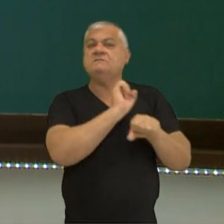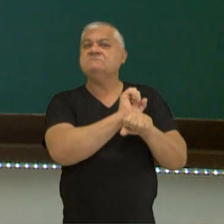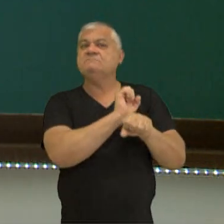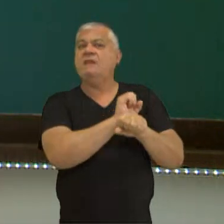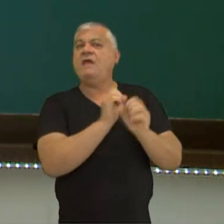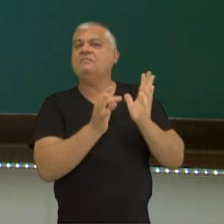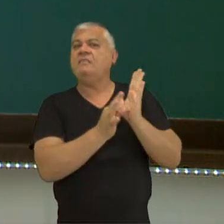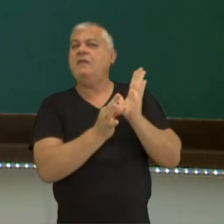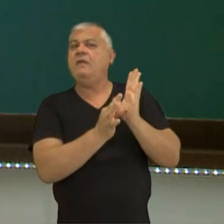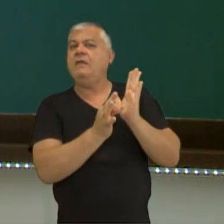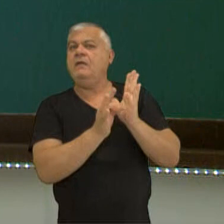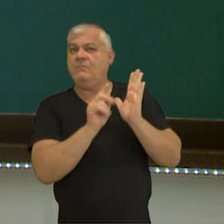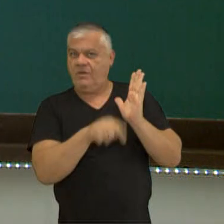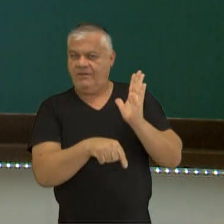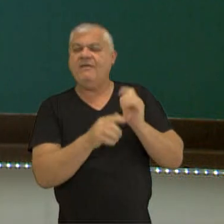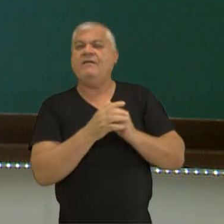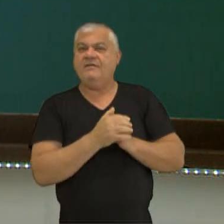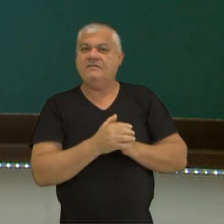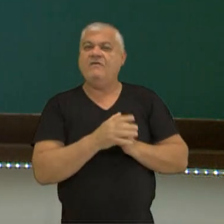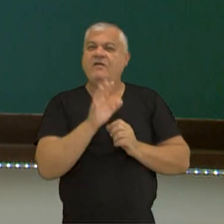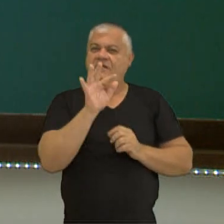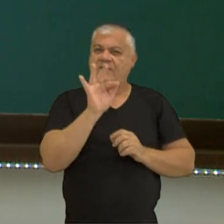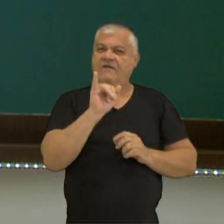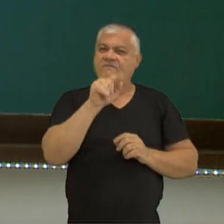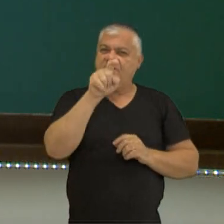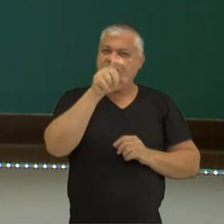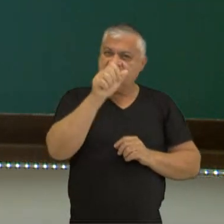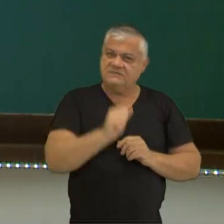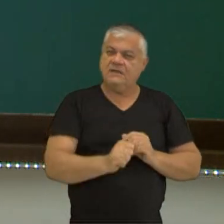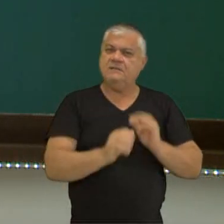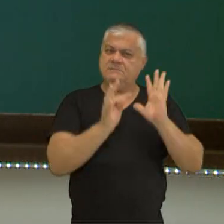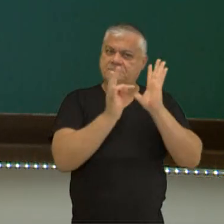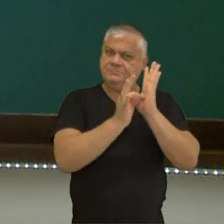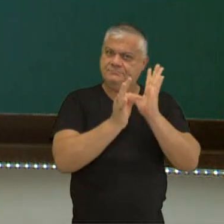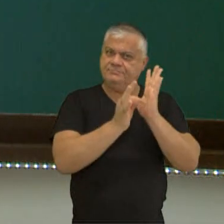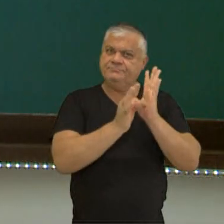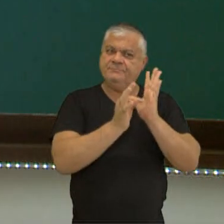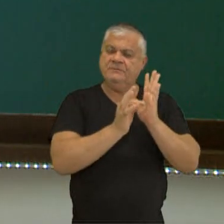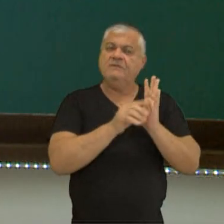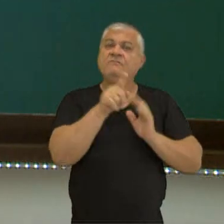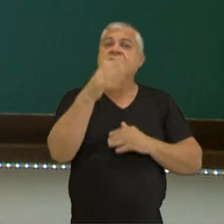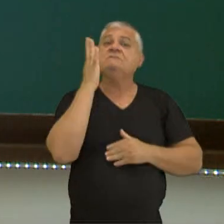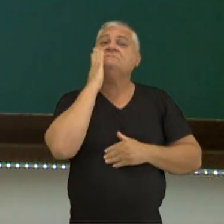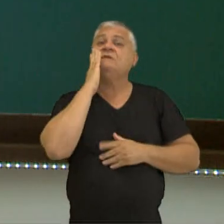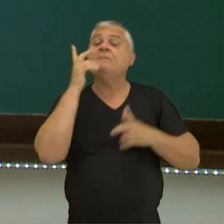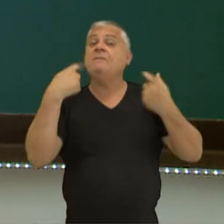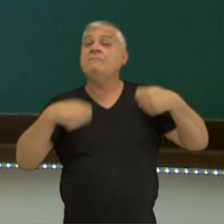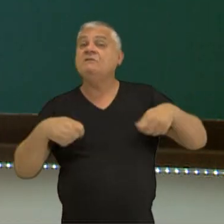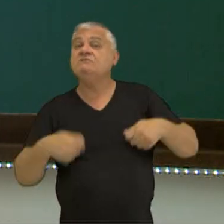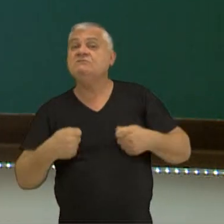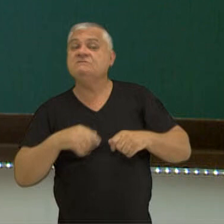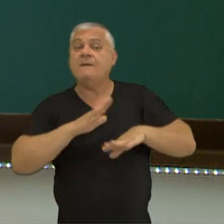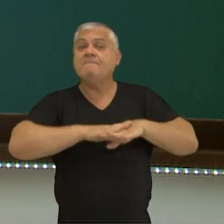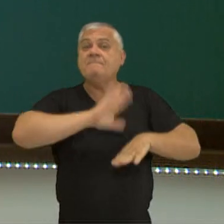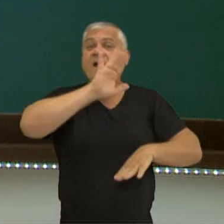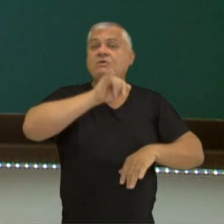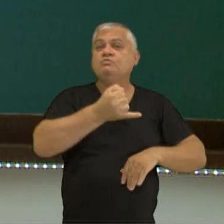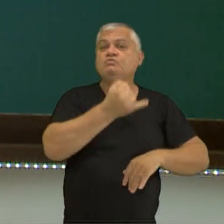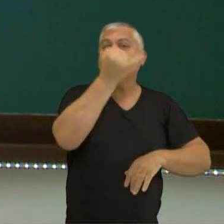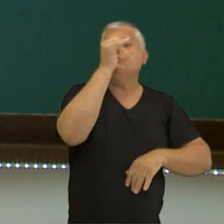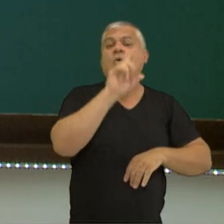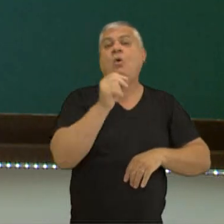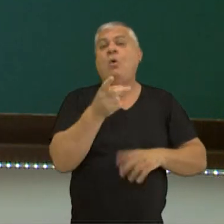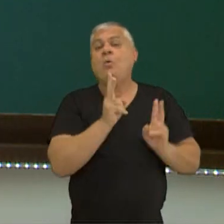descontos contratuais que tem que ser visto. Então, por isso, você tem que também saber se você vai necessitar de uma liquidez maior ou uma